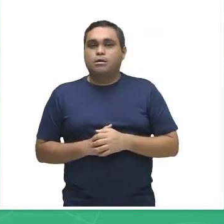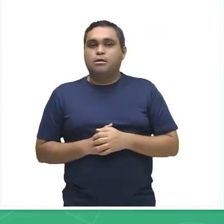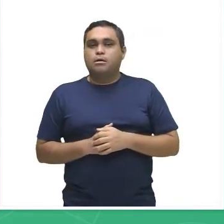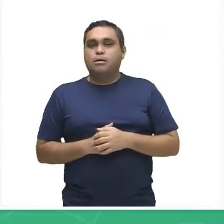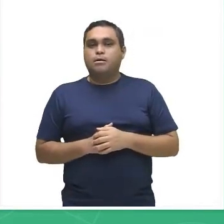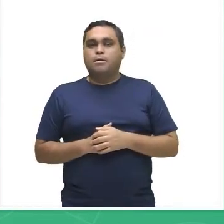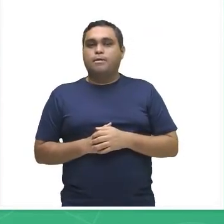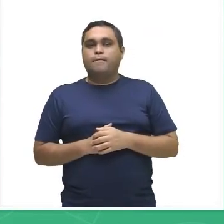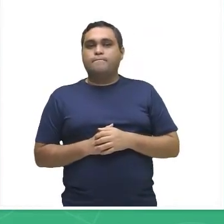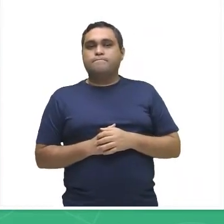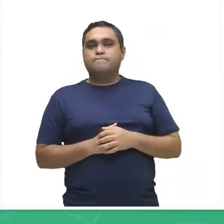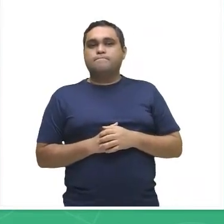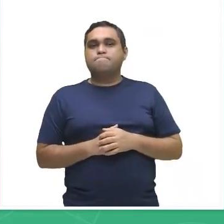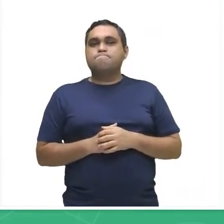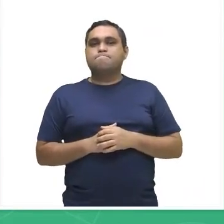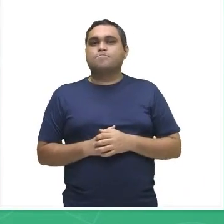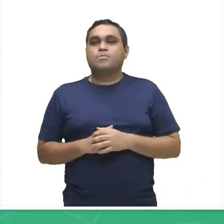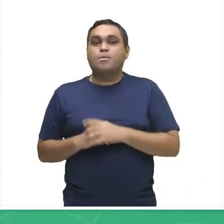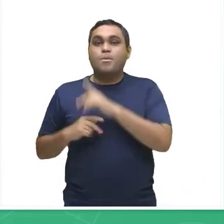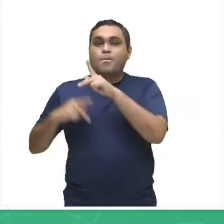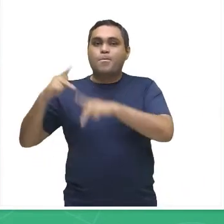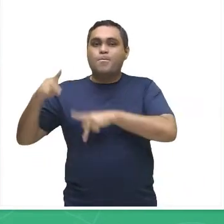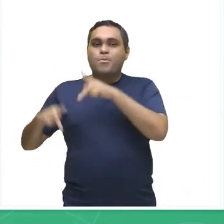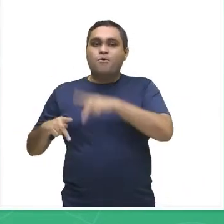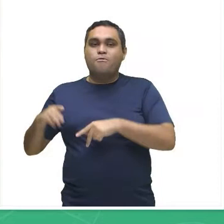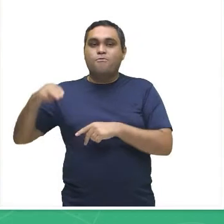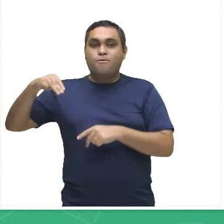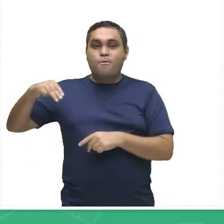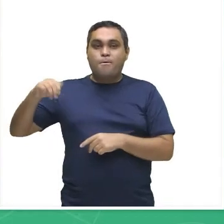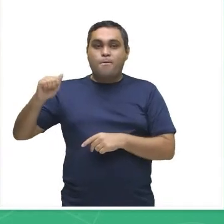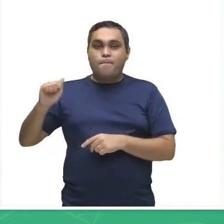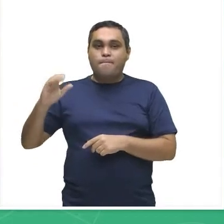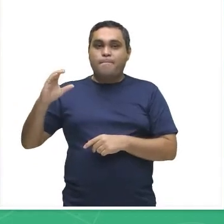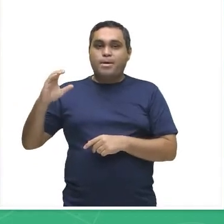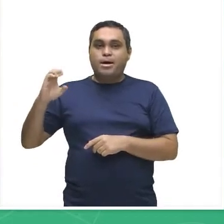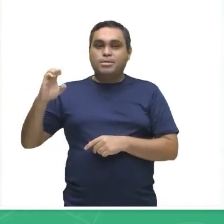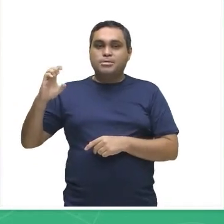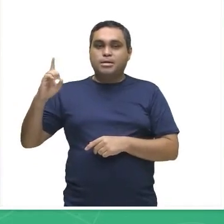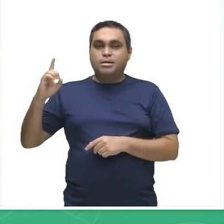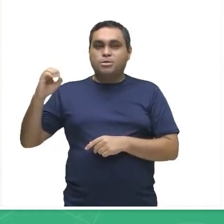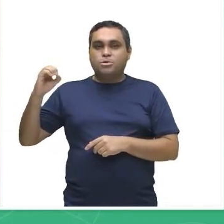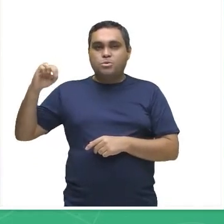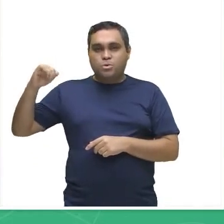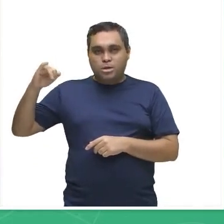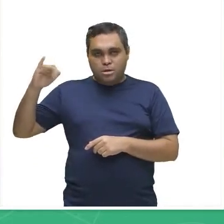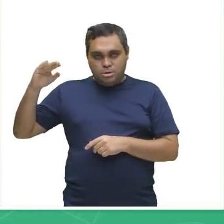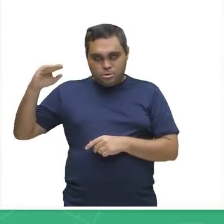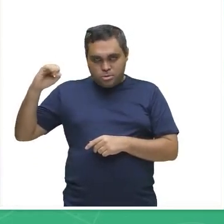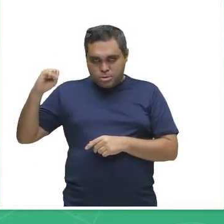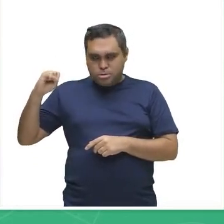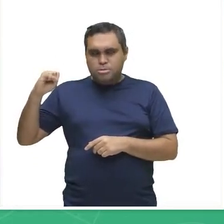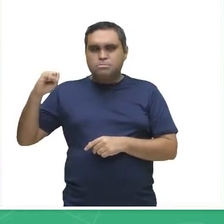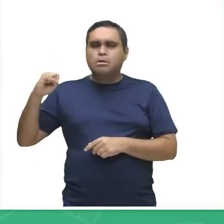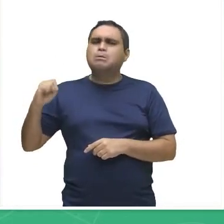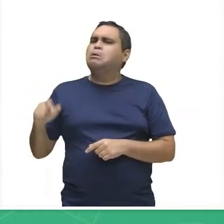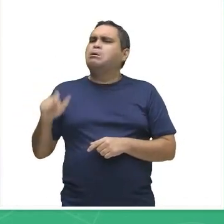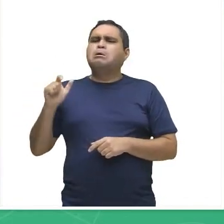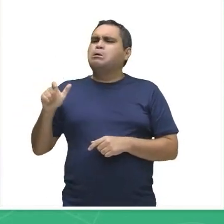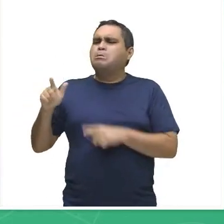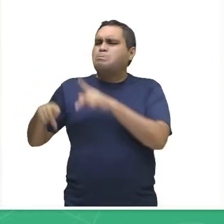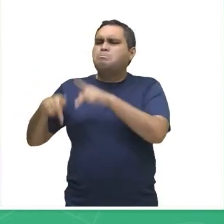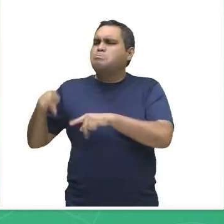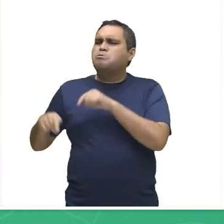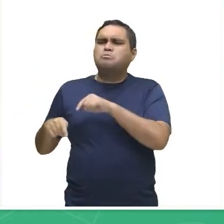dos macedônios. Quem eram os macedônios, professora? Que eles não estavam nessa história ainda? Não estavam, mas